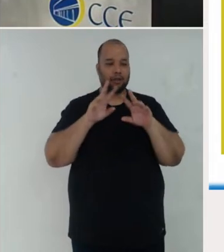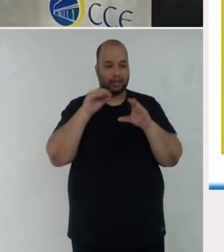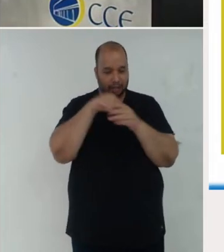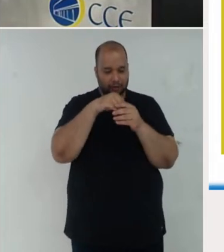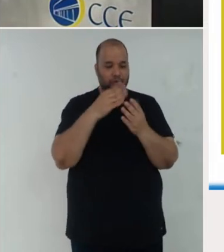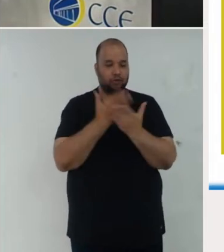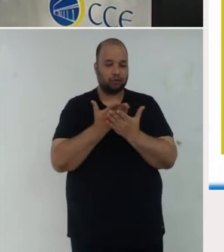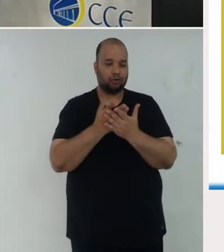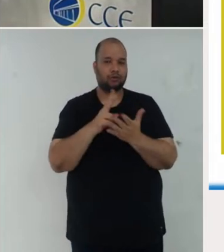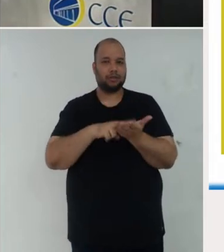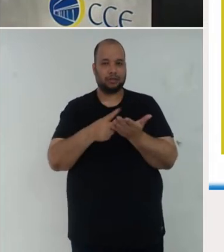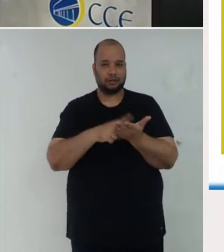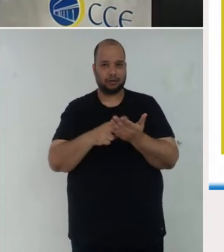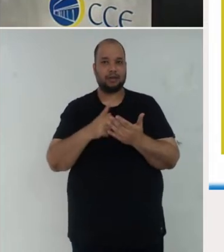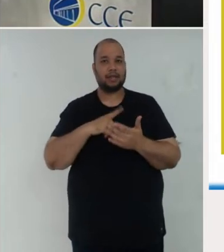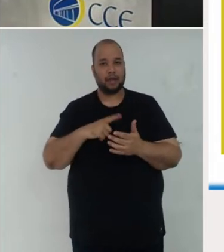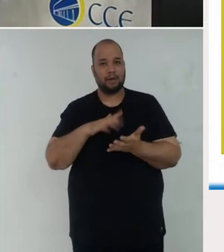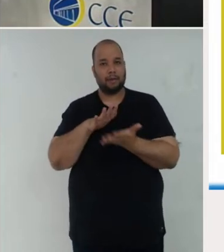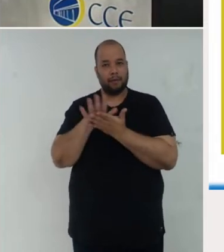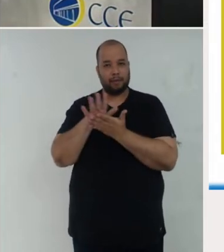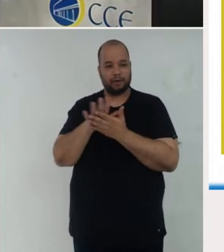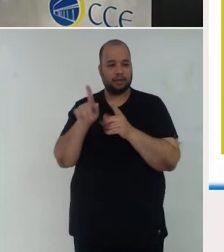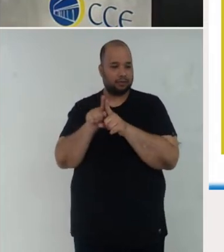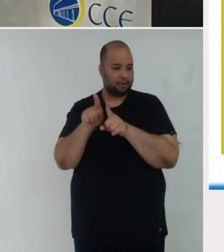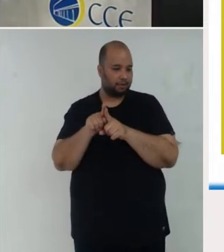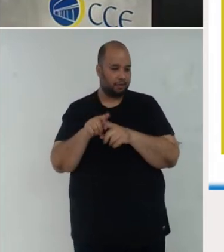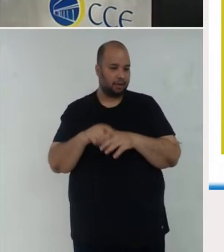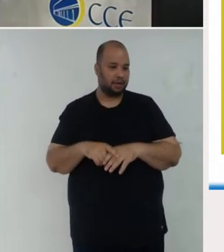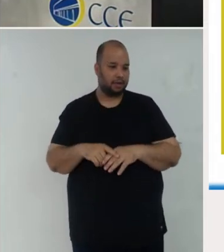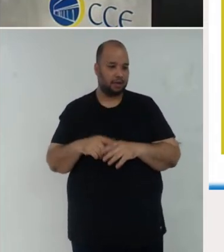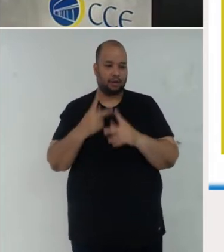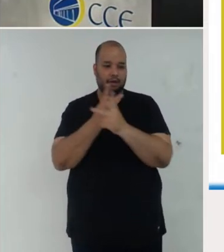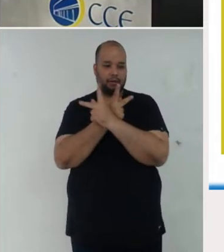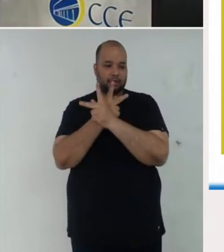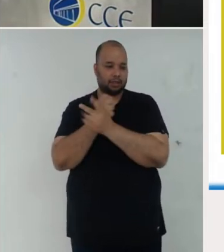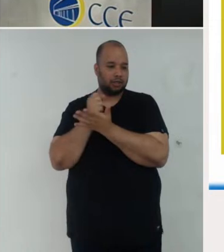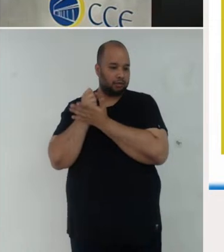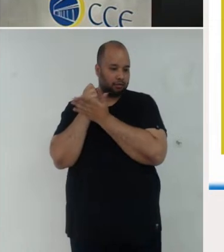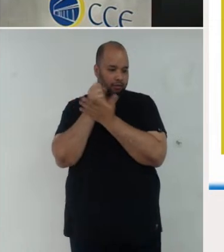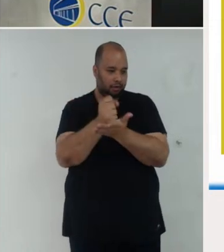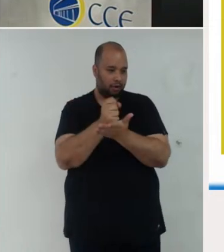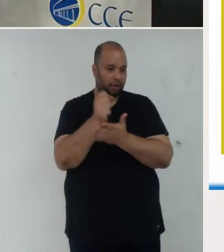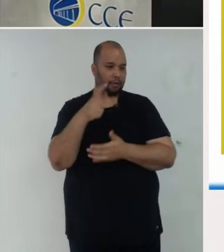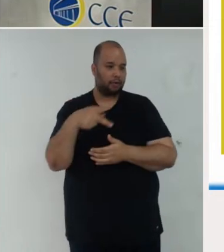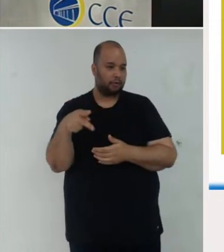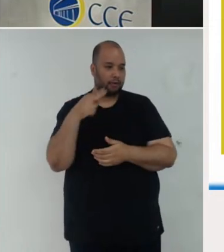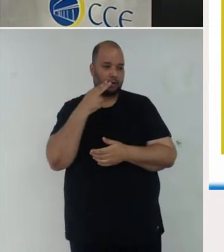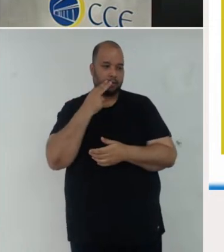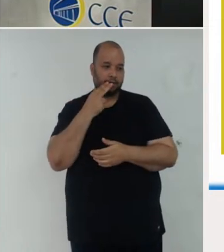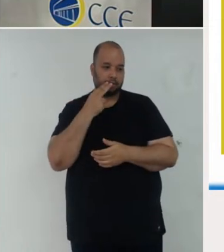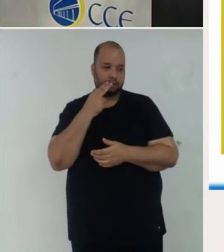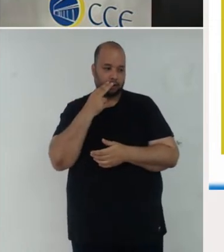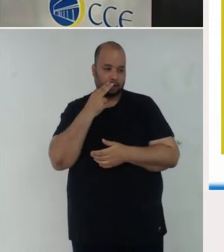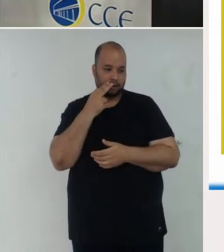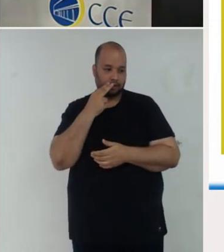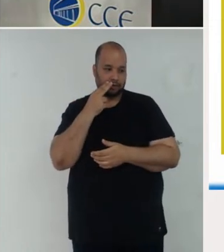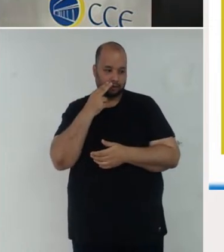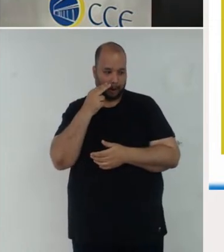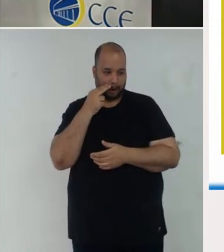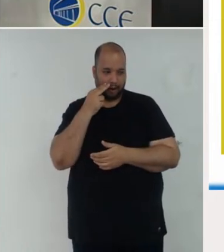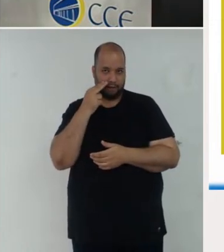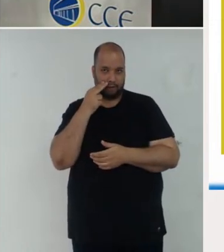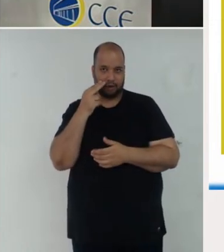tradução. Tem uma publicação ali que a PEGET apoiou, da professora Neiva, que ela faz no trabalho com alunos